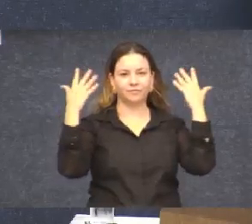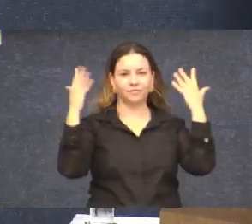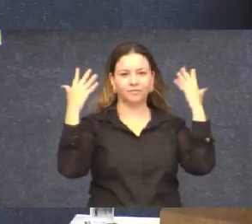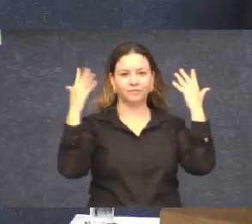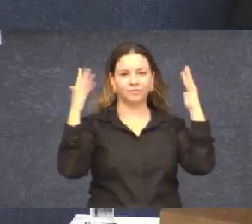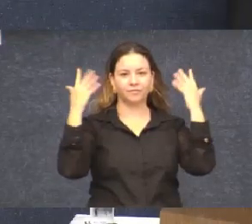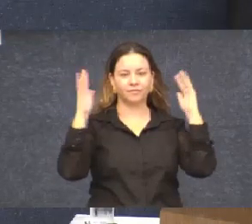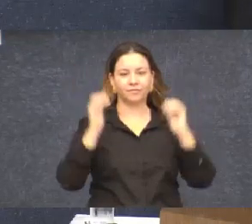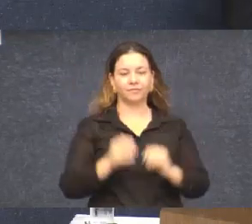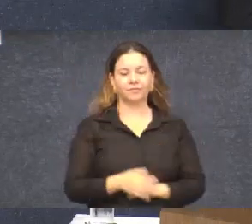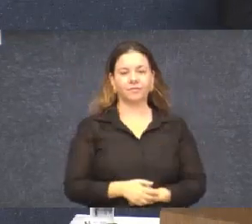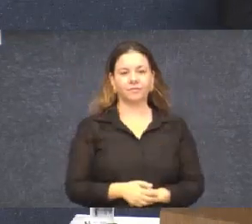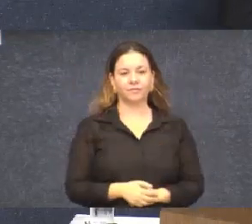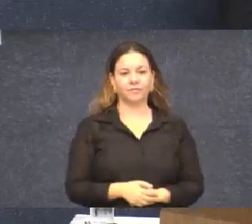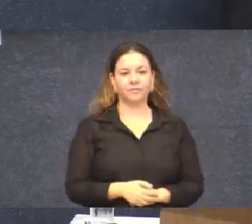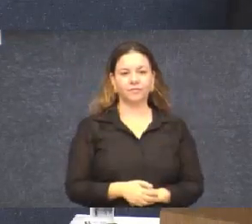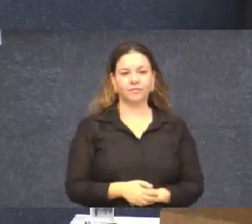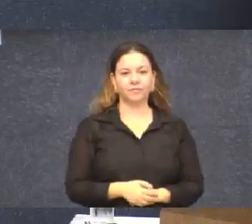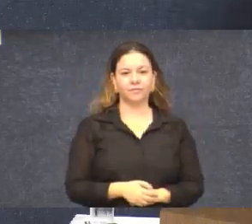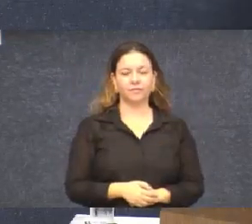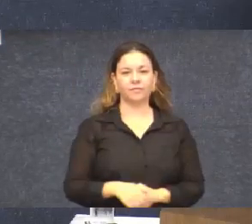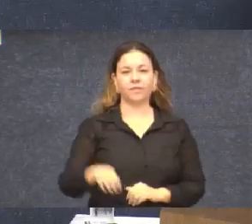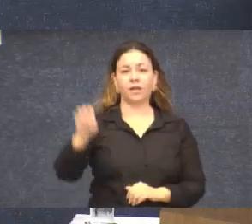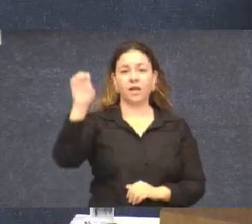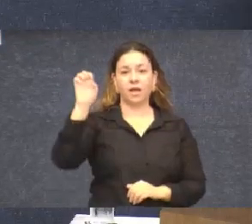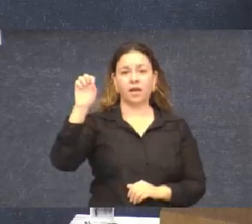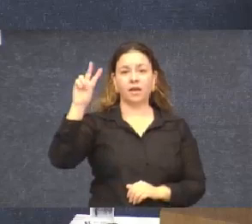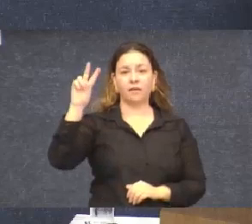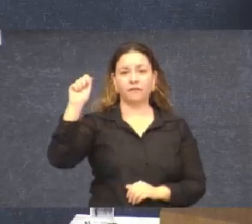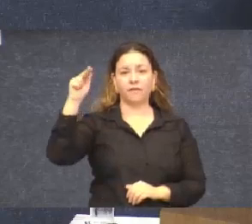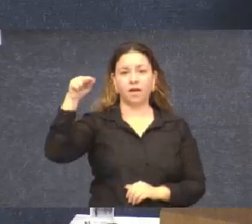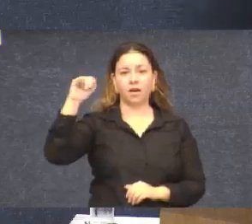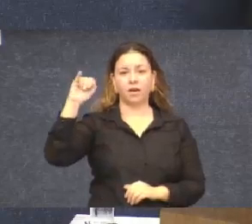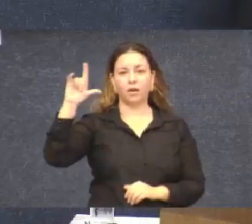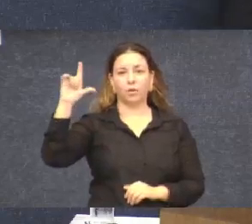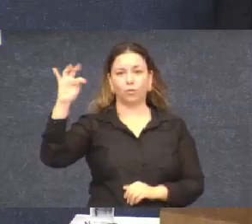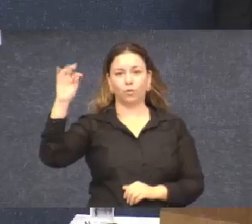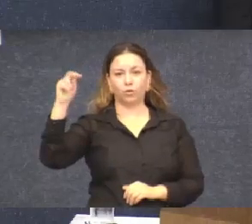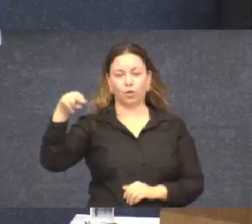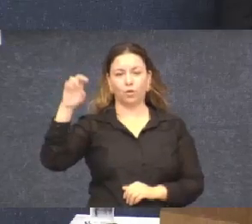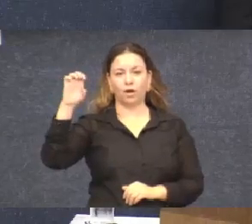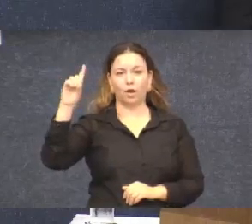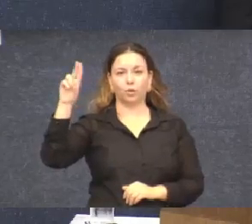viver. É preciso. Evanilton Eduardo de Paula.